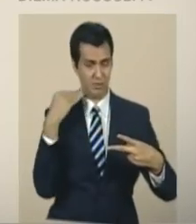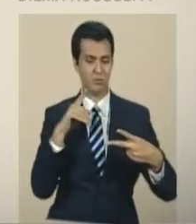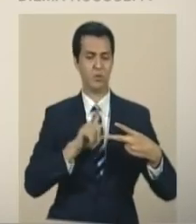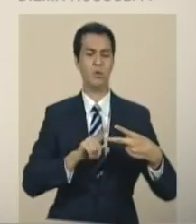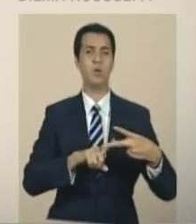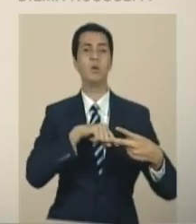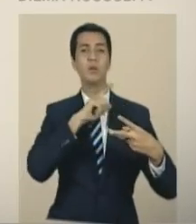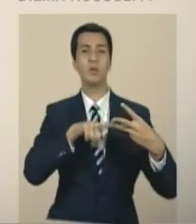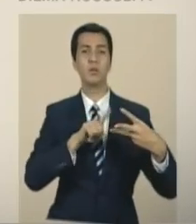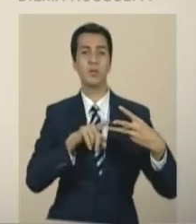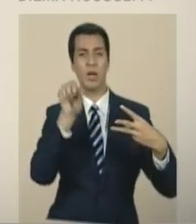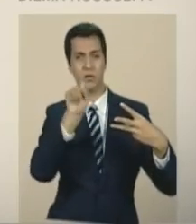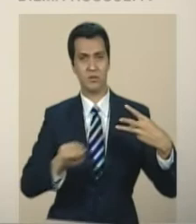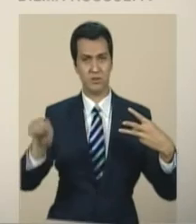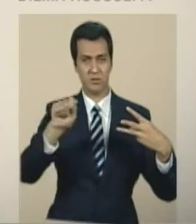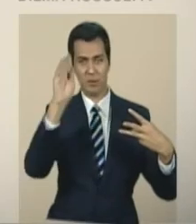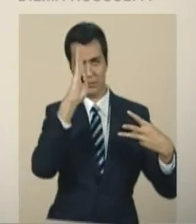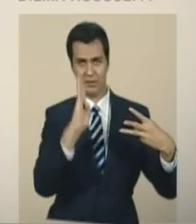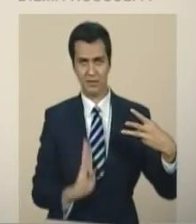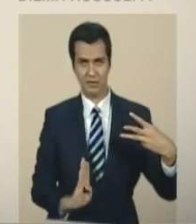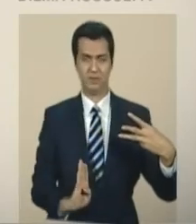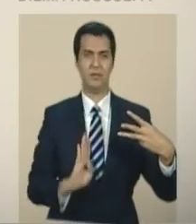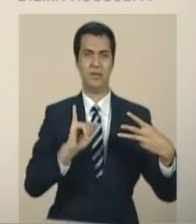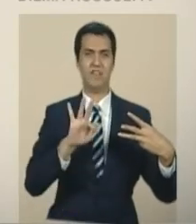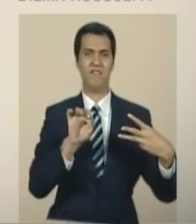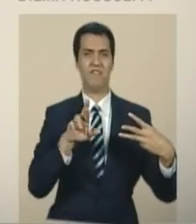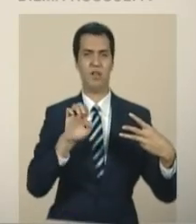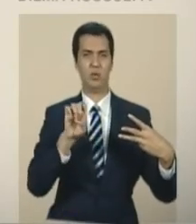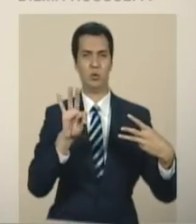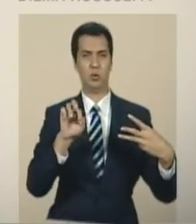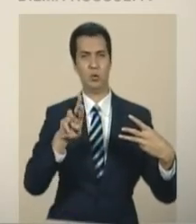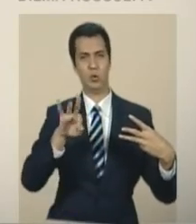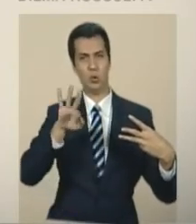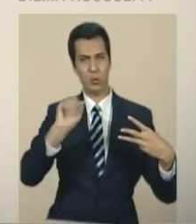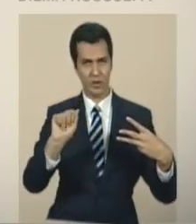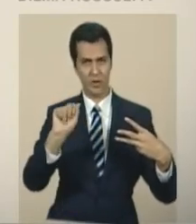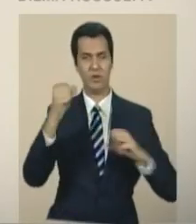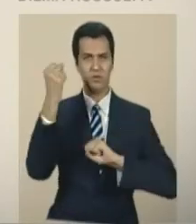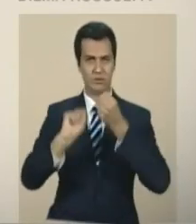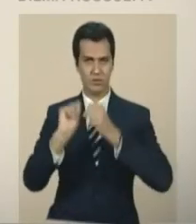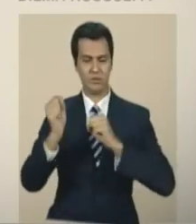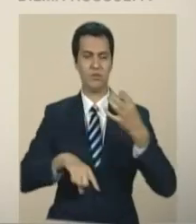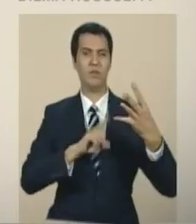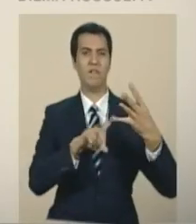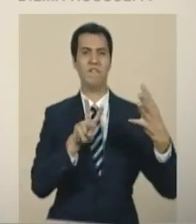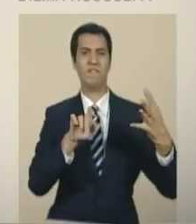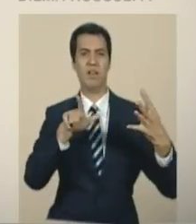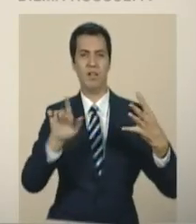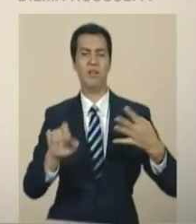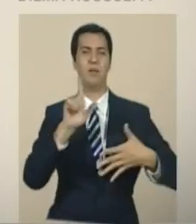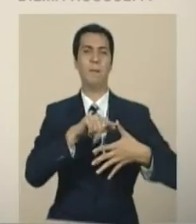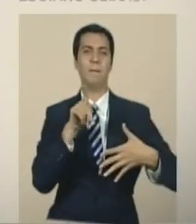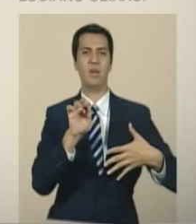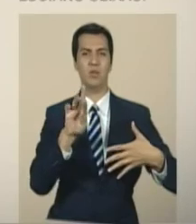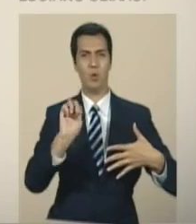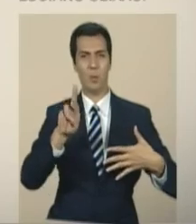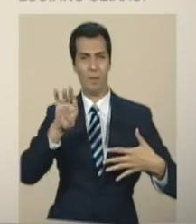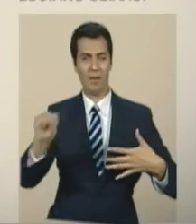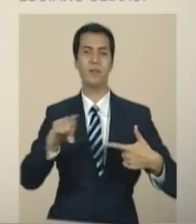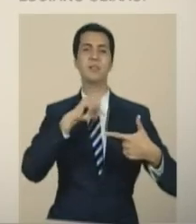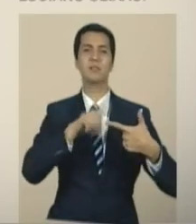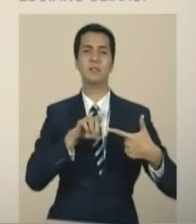de bancos Associação Brasileira de infraestrutura e indústrias de base a vale a Petrobrás Eletrobrás